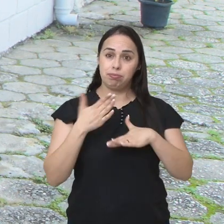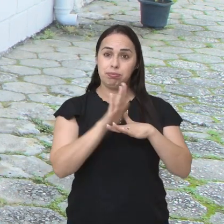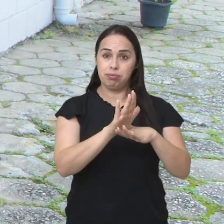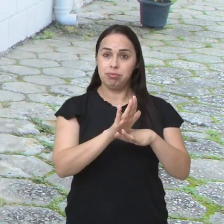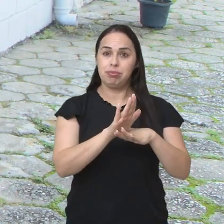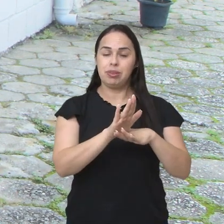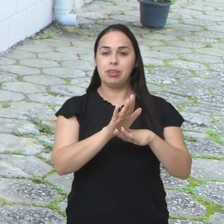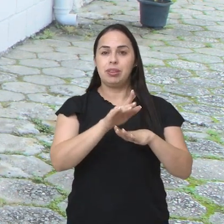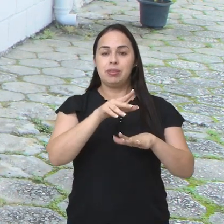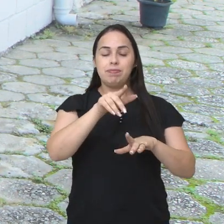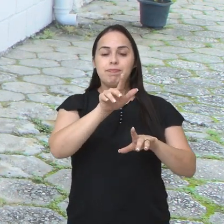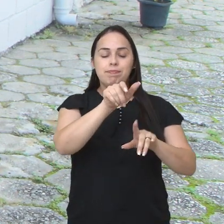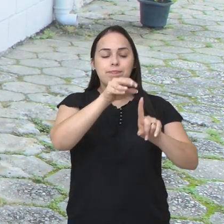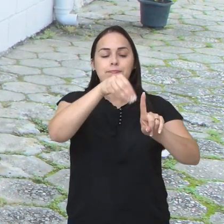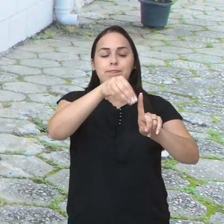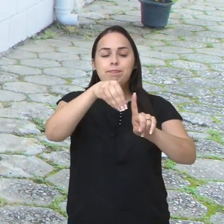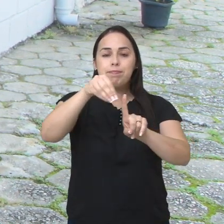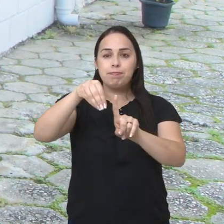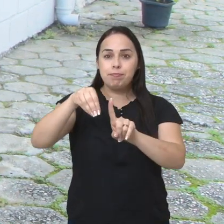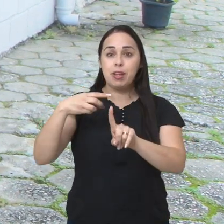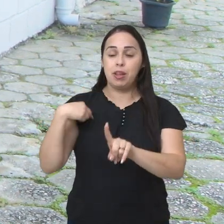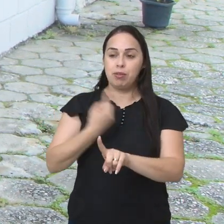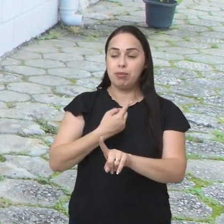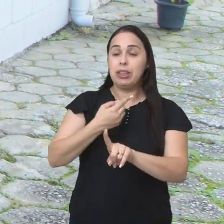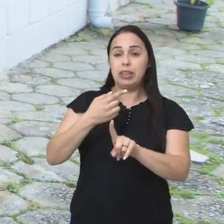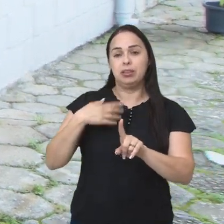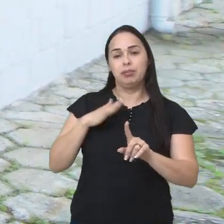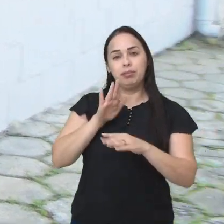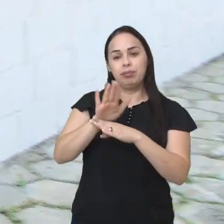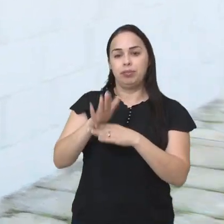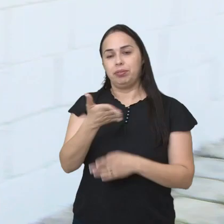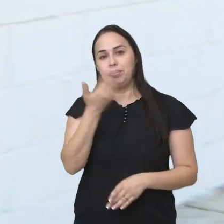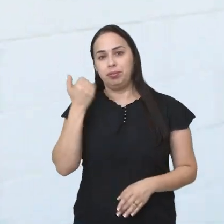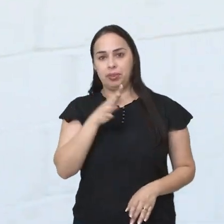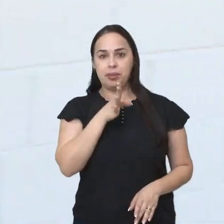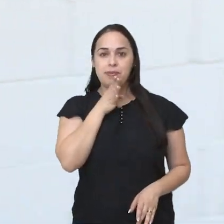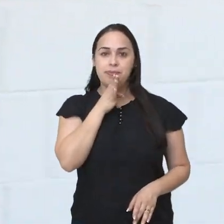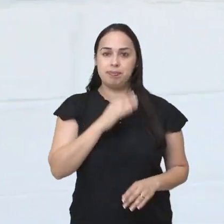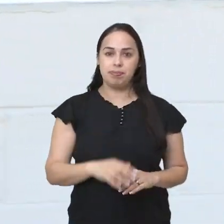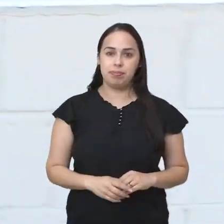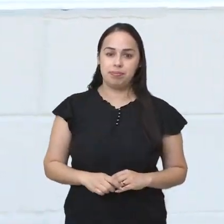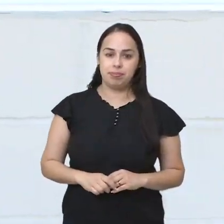estão em situação de vulnerabilidade social. Então vamos conhecer?